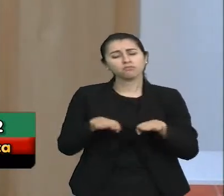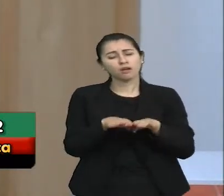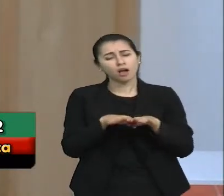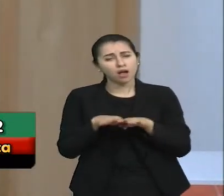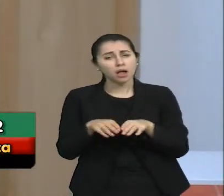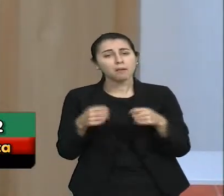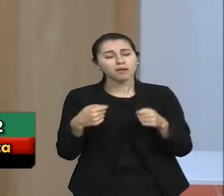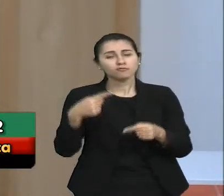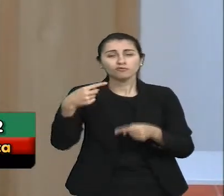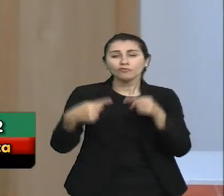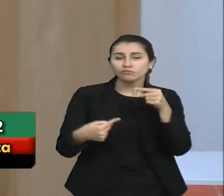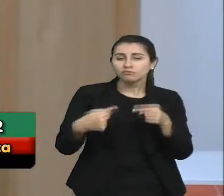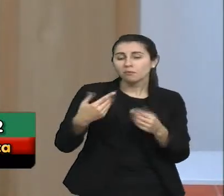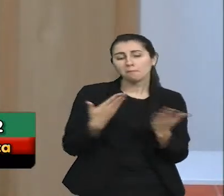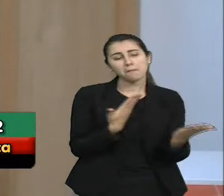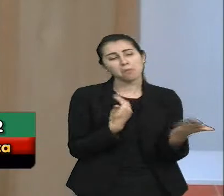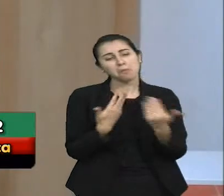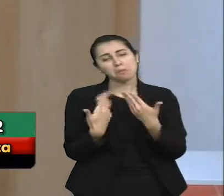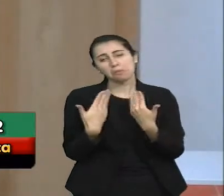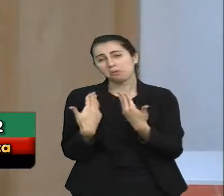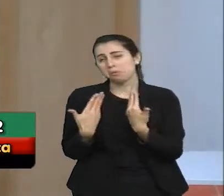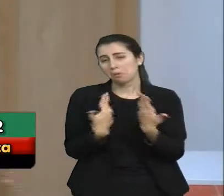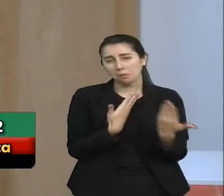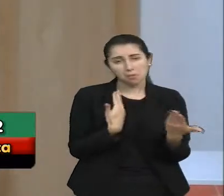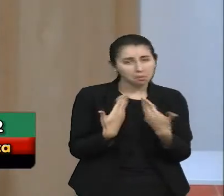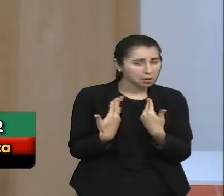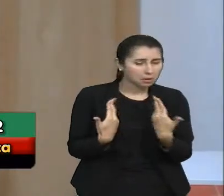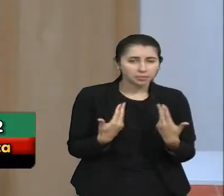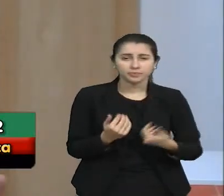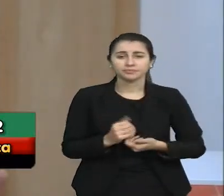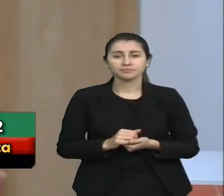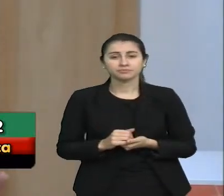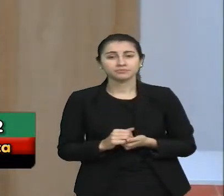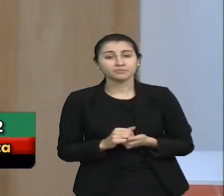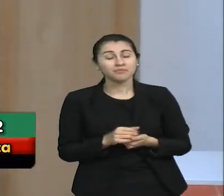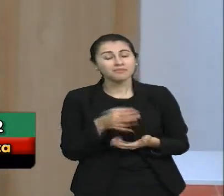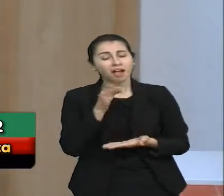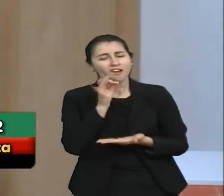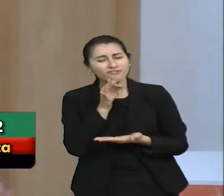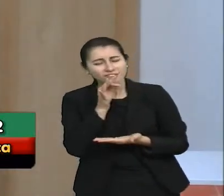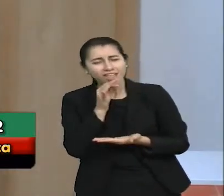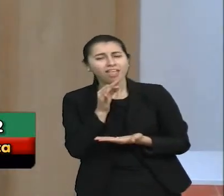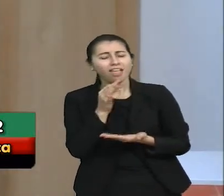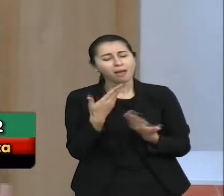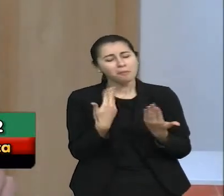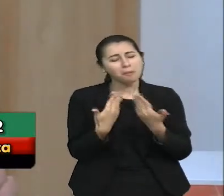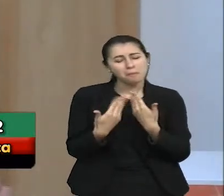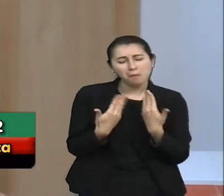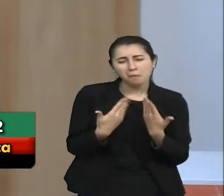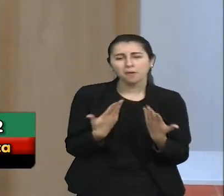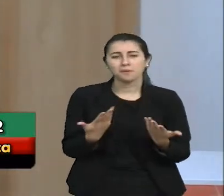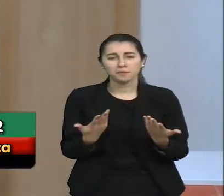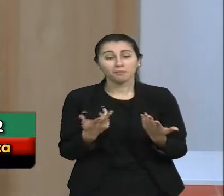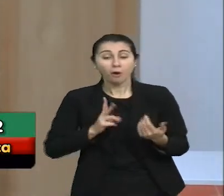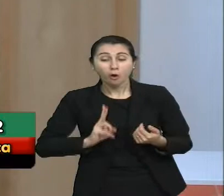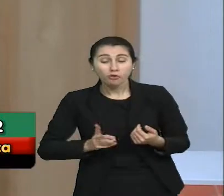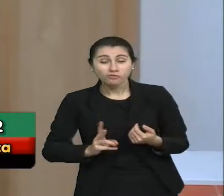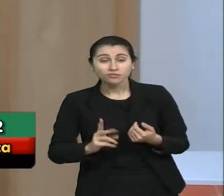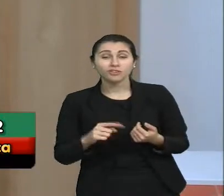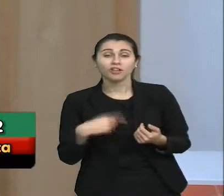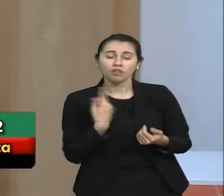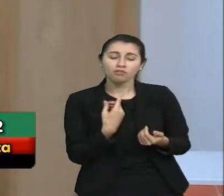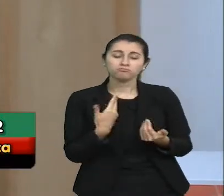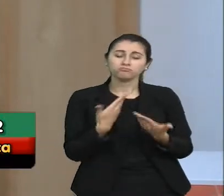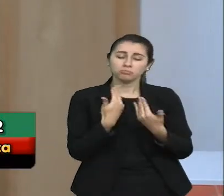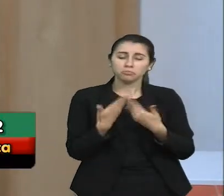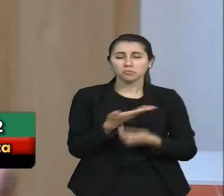um diálogo que nem que seja um cafezinho para a gente continuar as nossas partilhas.